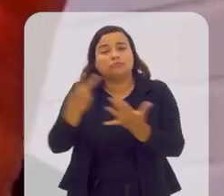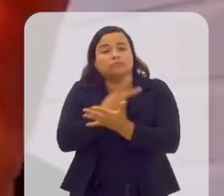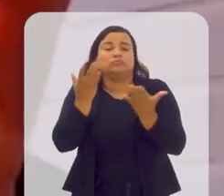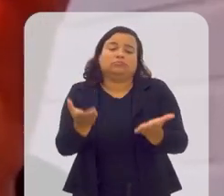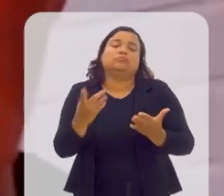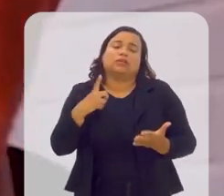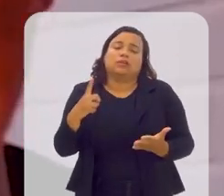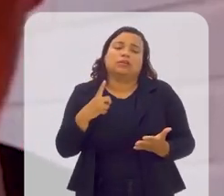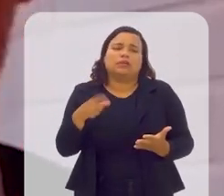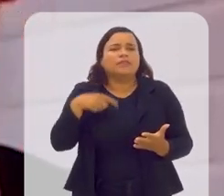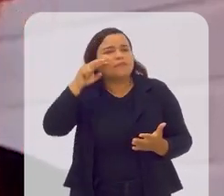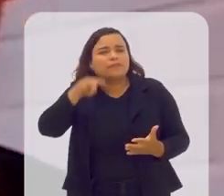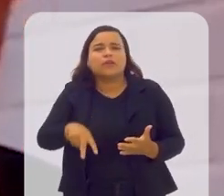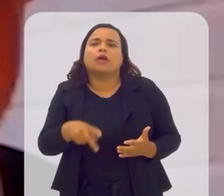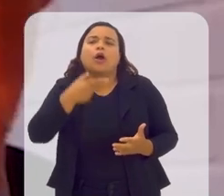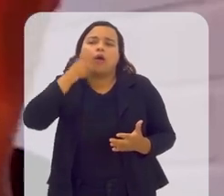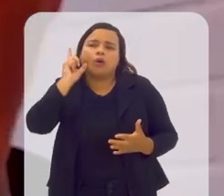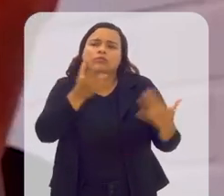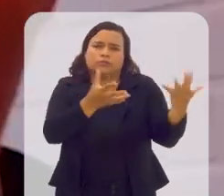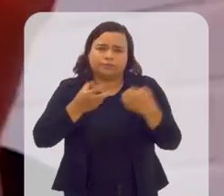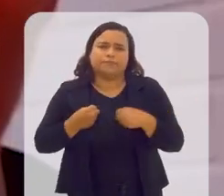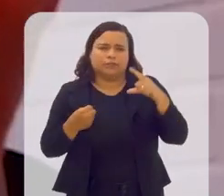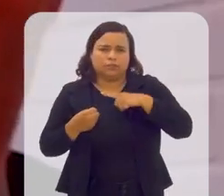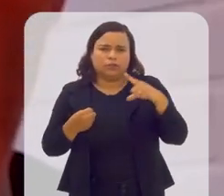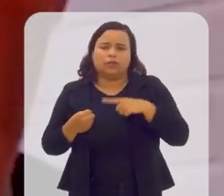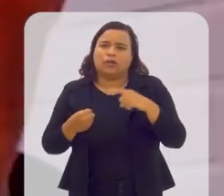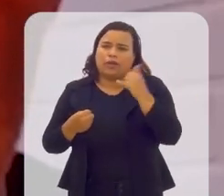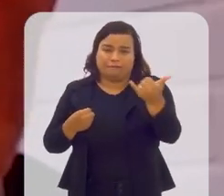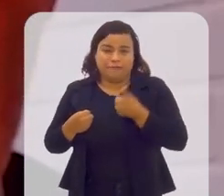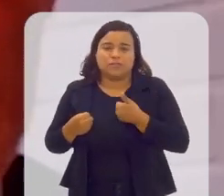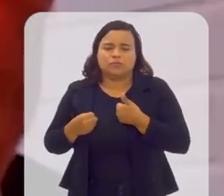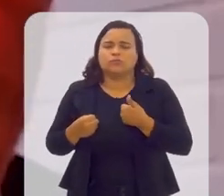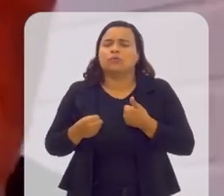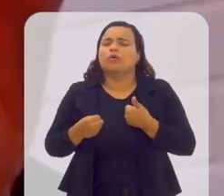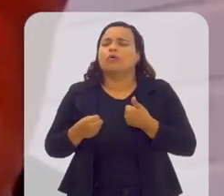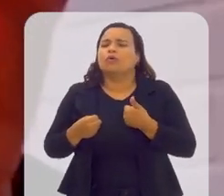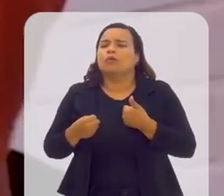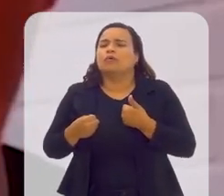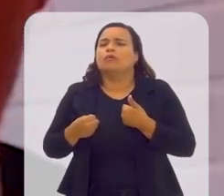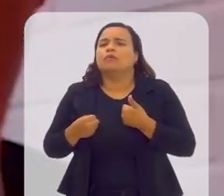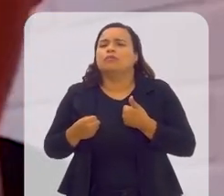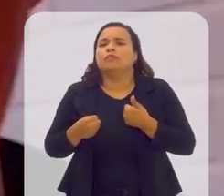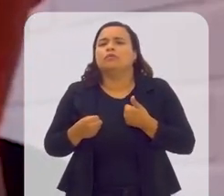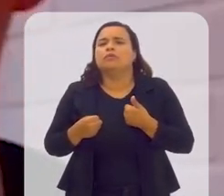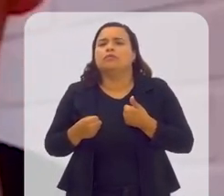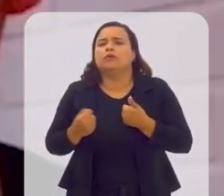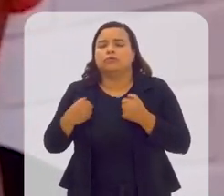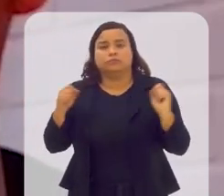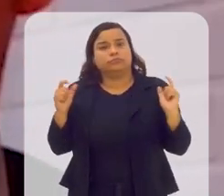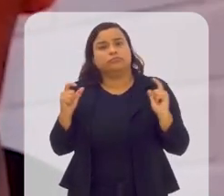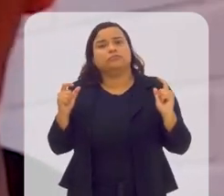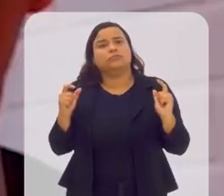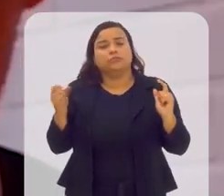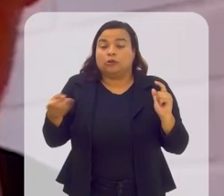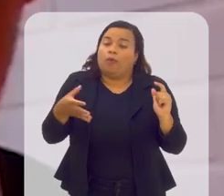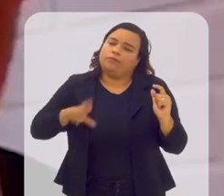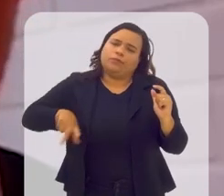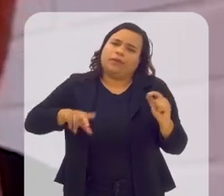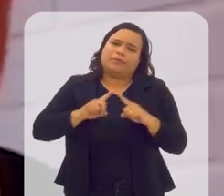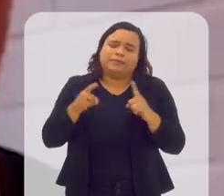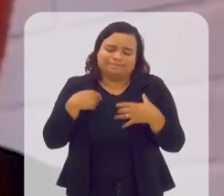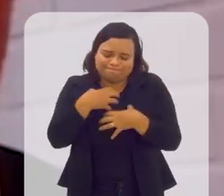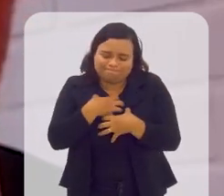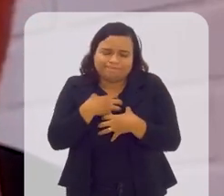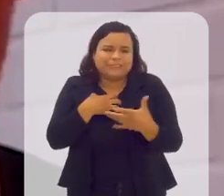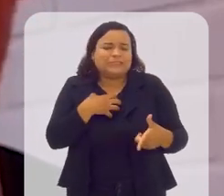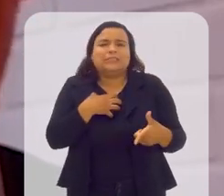dessa situação toda. Você viu ontem mesmo, eu recebi uma notícia aqui, né, que não é novidade para mim, né, mas que